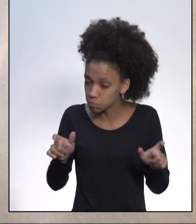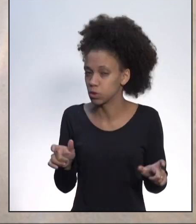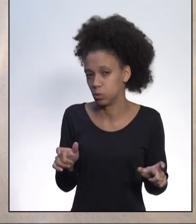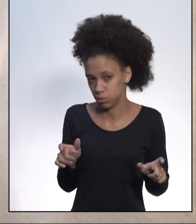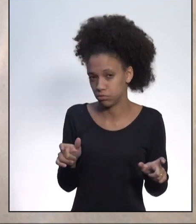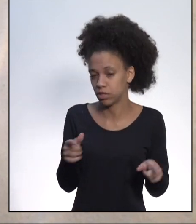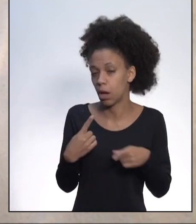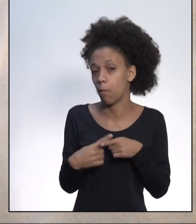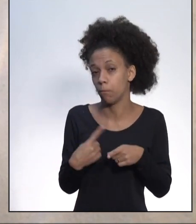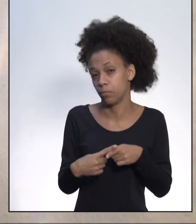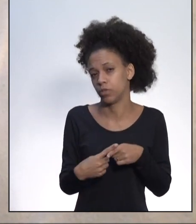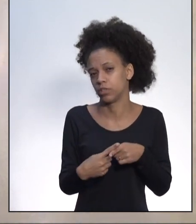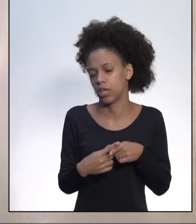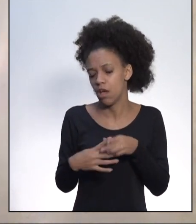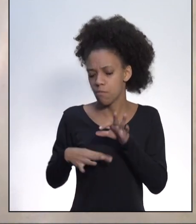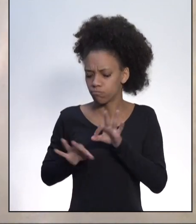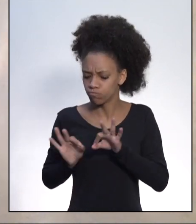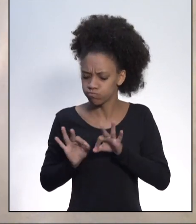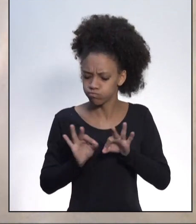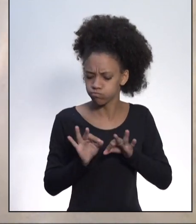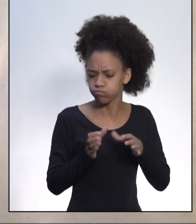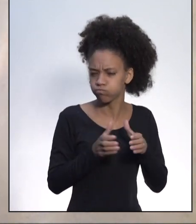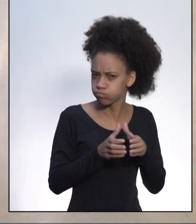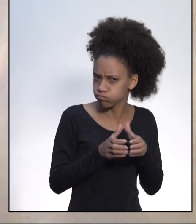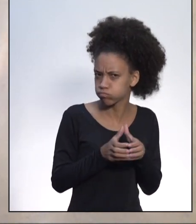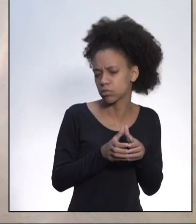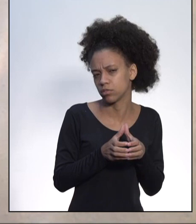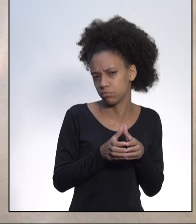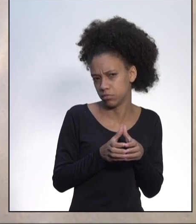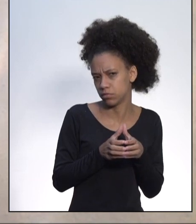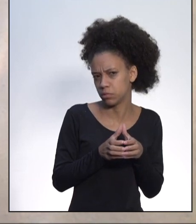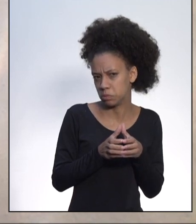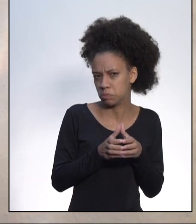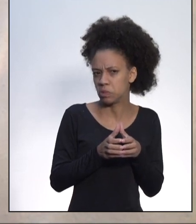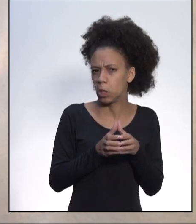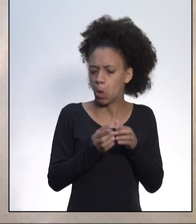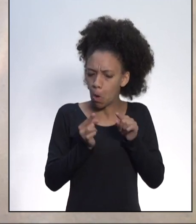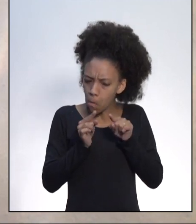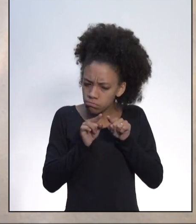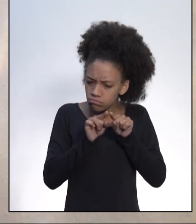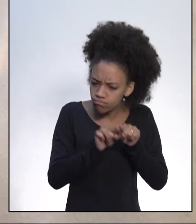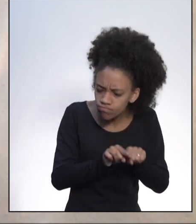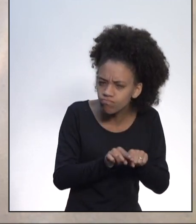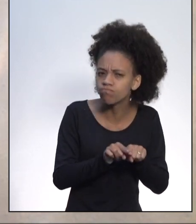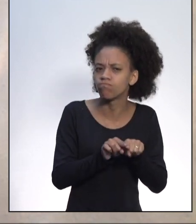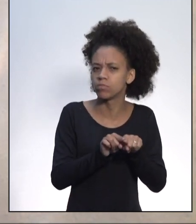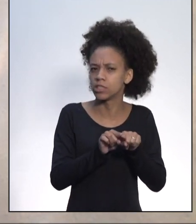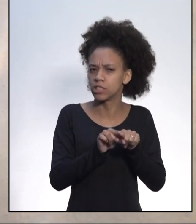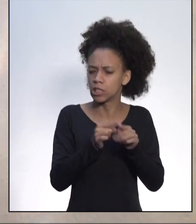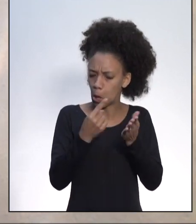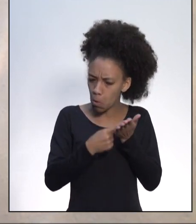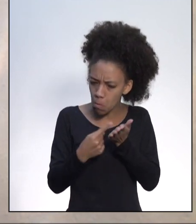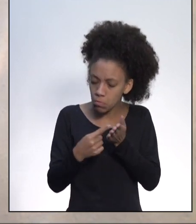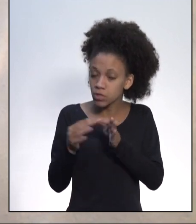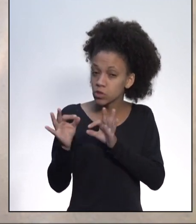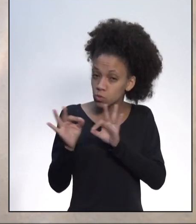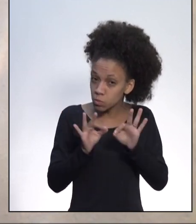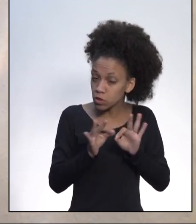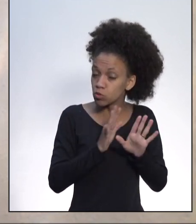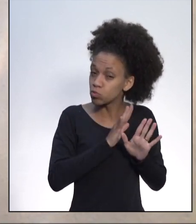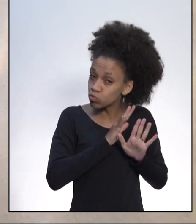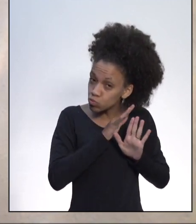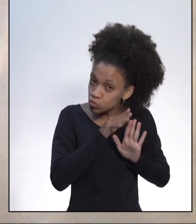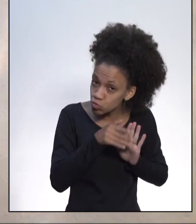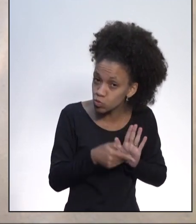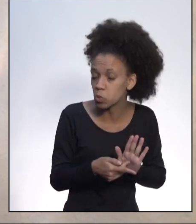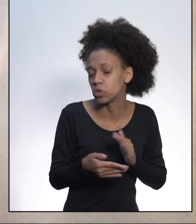né? Eu acho que é montar uma equipe comprometida com o projeto. Acho que todos, independente de ser